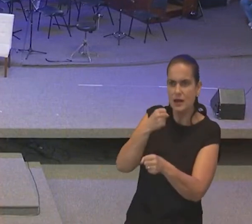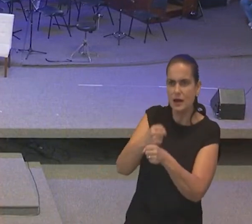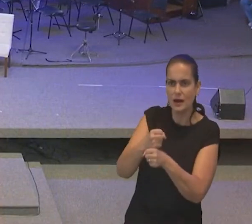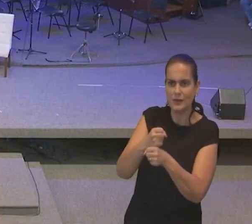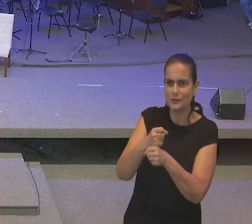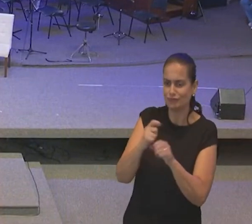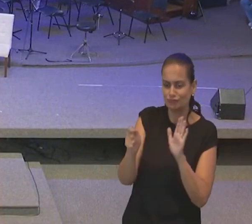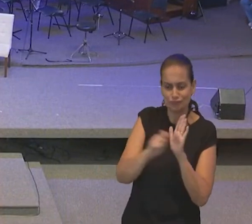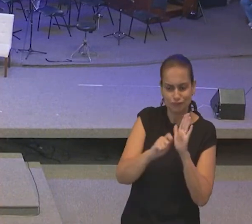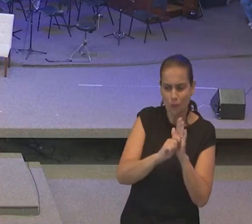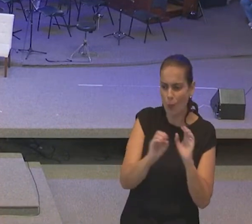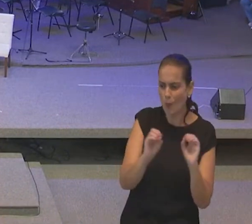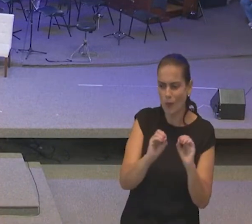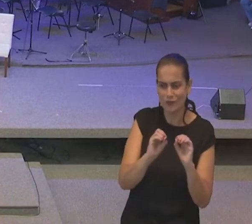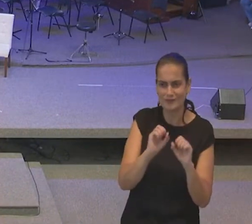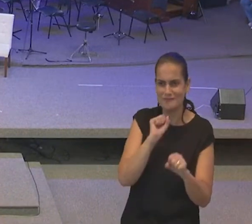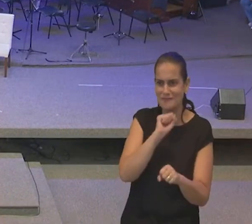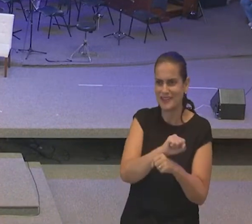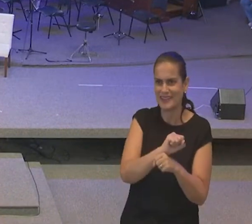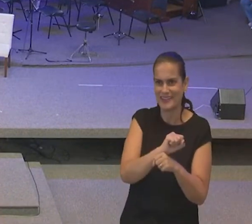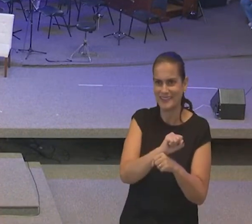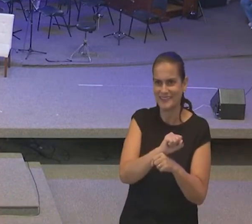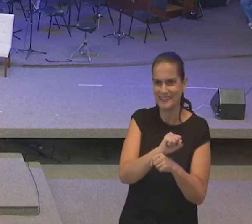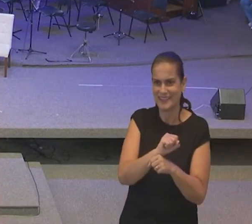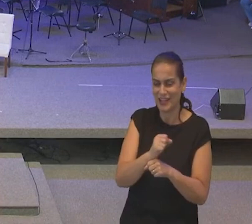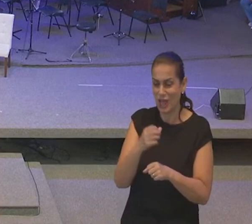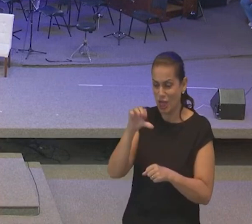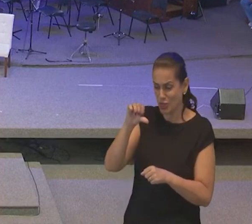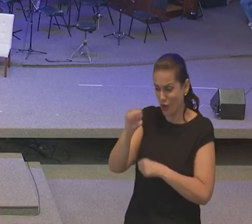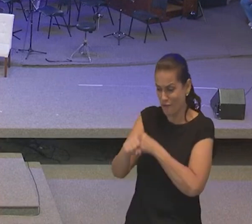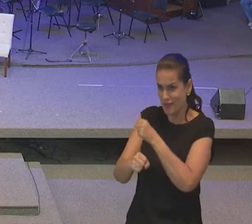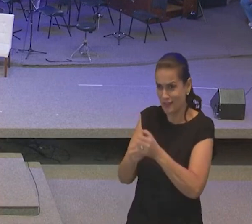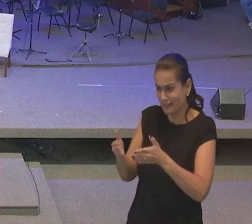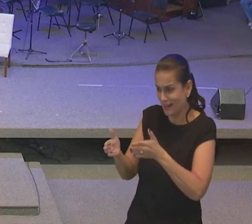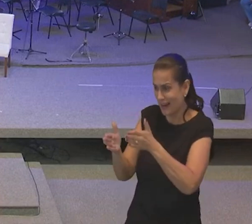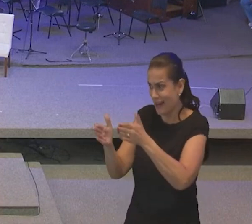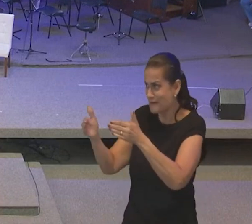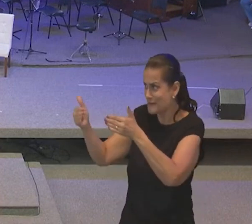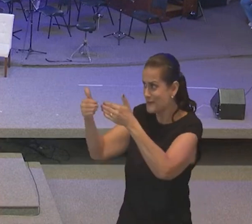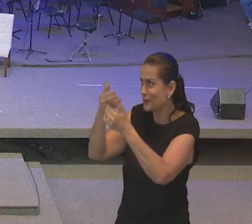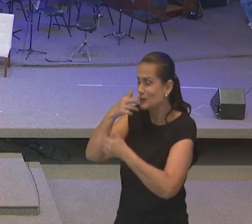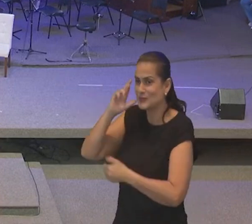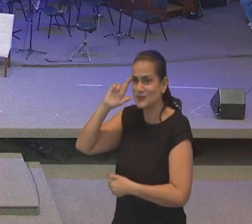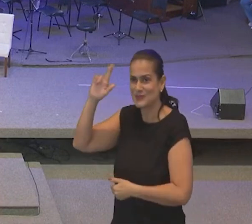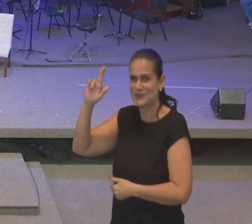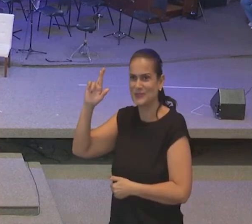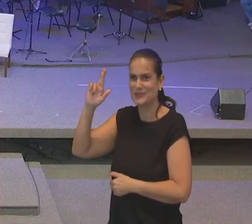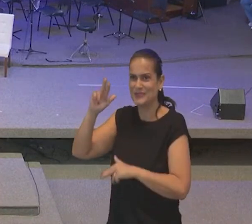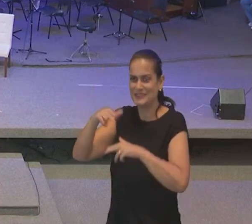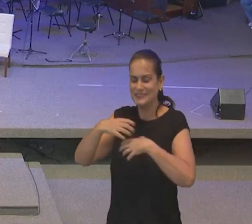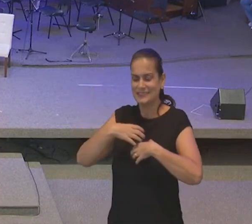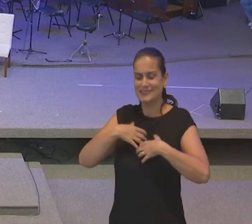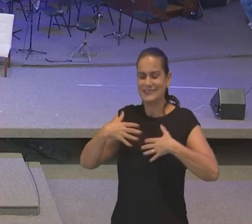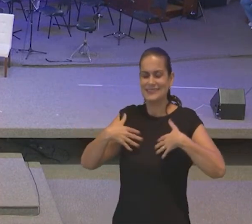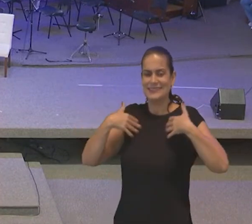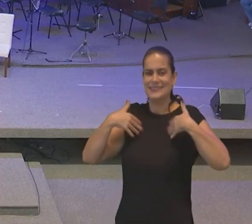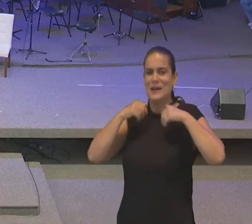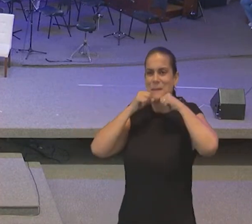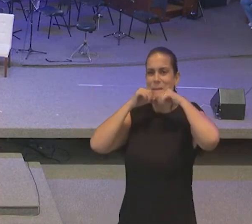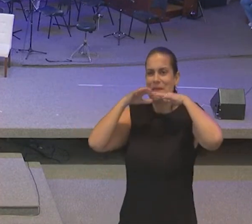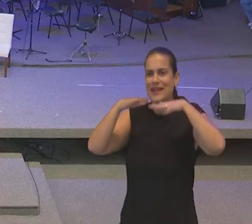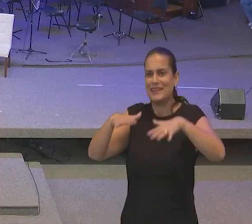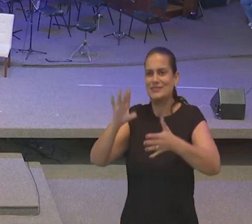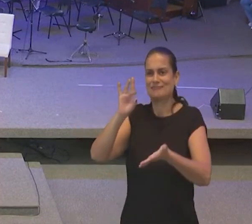usar drogas, 9 anos nos caminhos do Senhor, então é motivo de bênção, motivo de alegria e